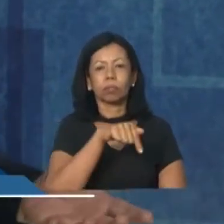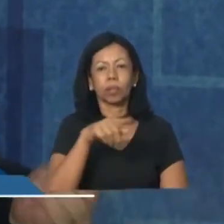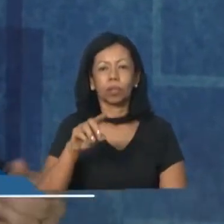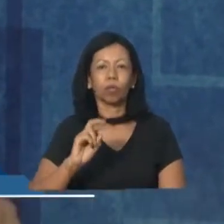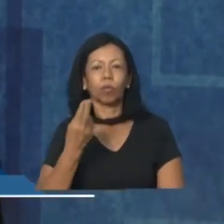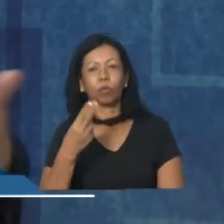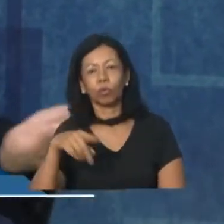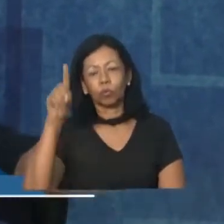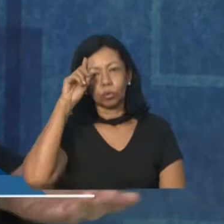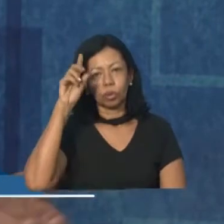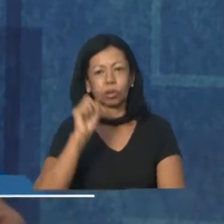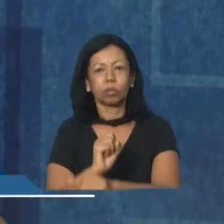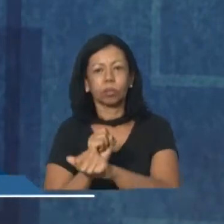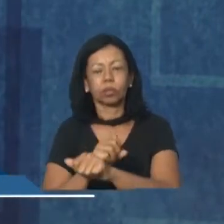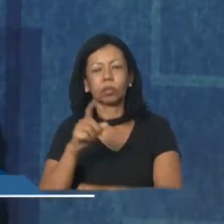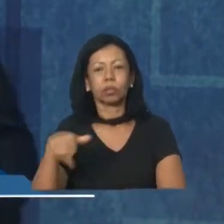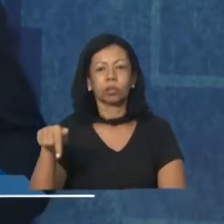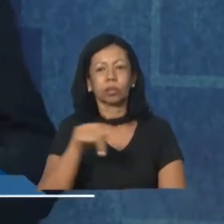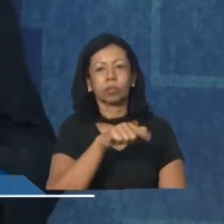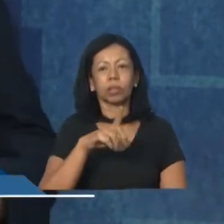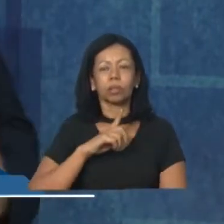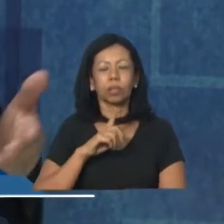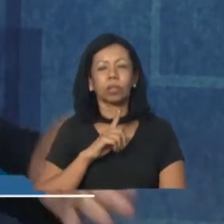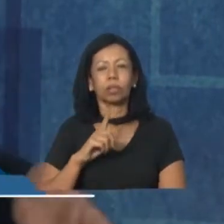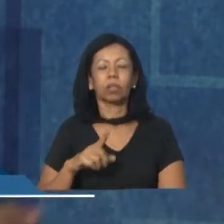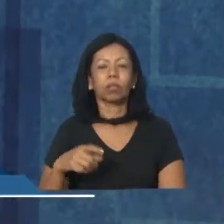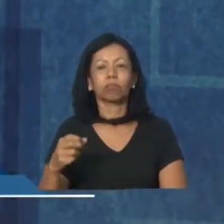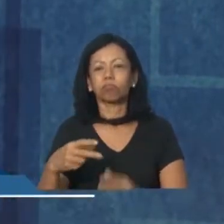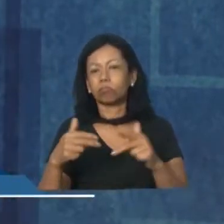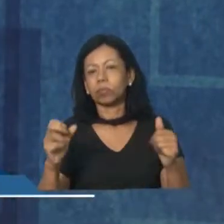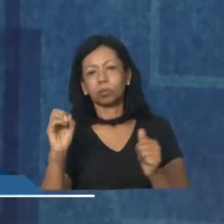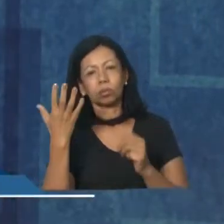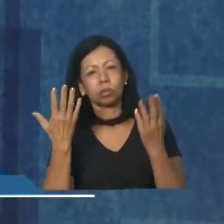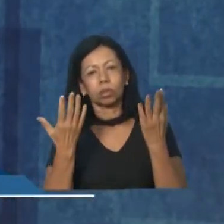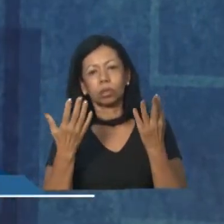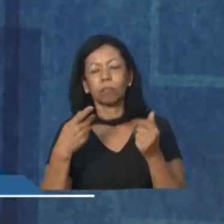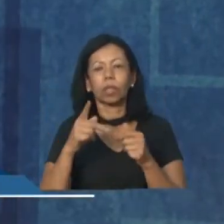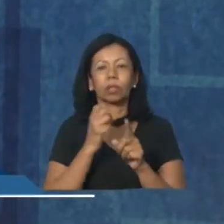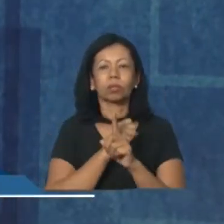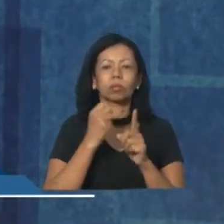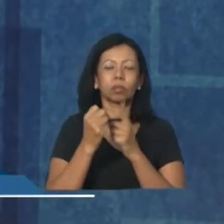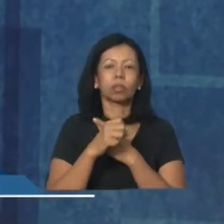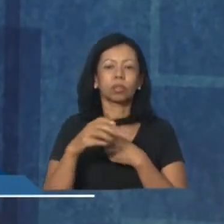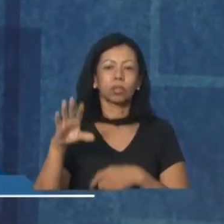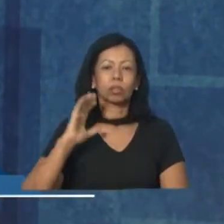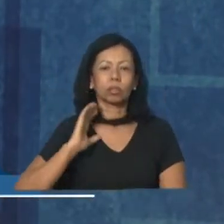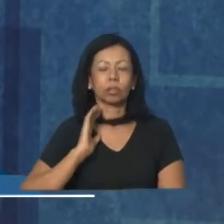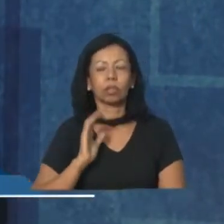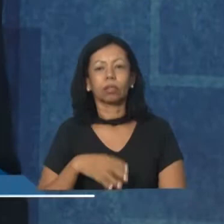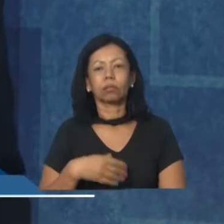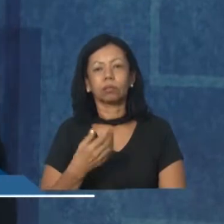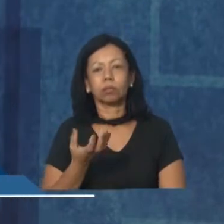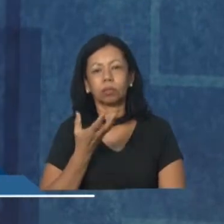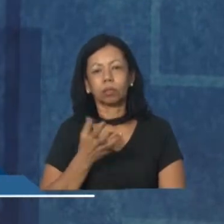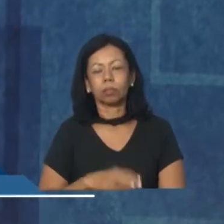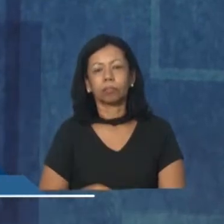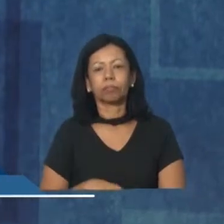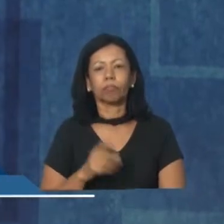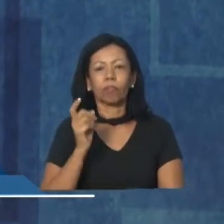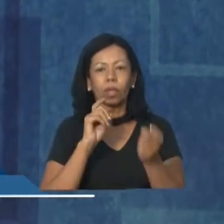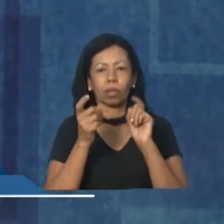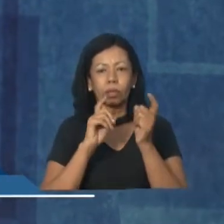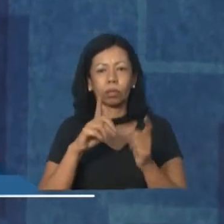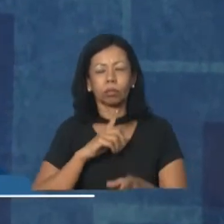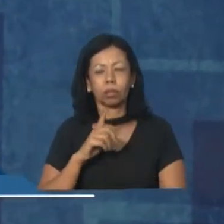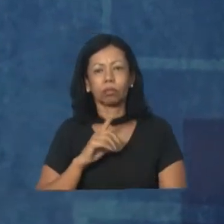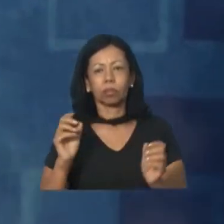dia, né? Eu espero que seja na semana, a gente tenha eventos voltados à sociologia na cidade. Essa agora, é a nossa intenção. Agora, durante a sessão,